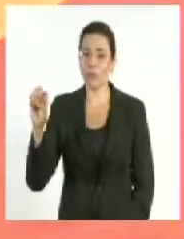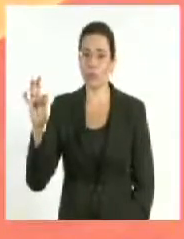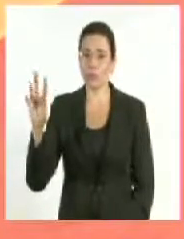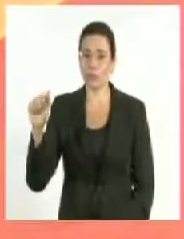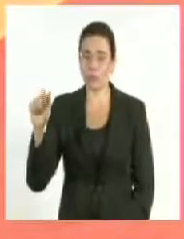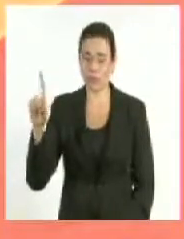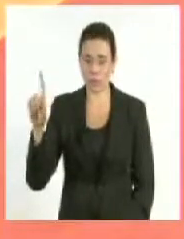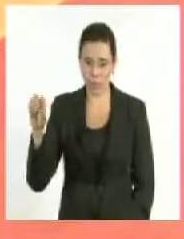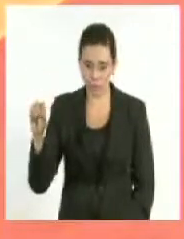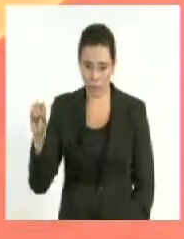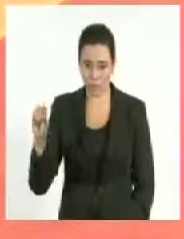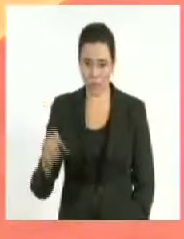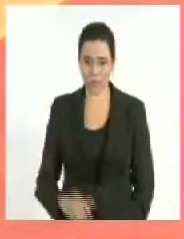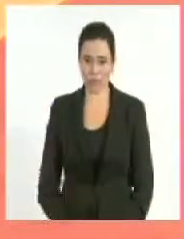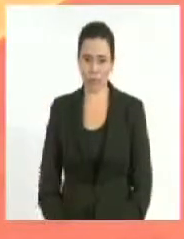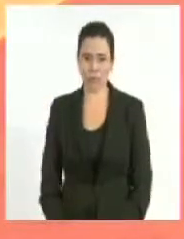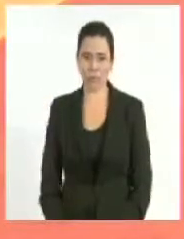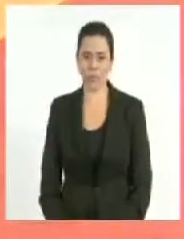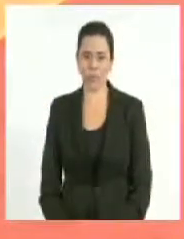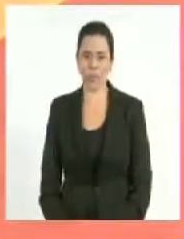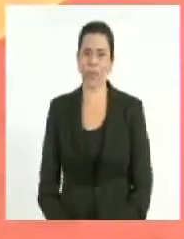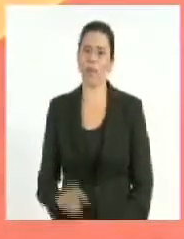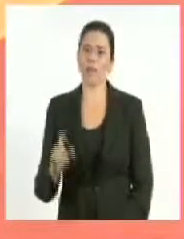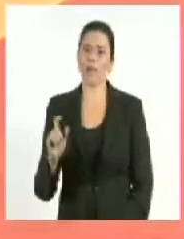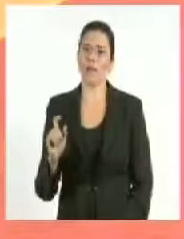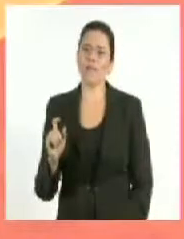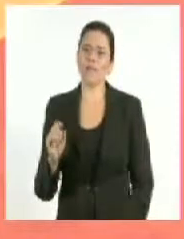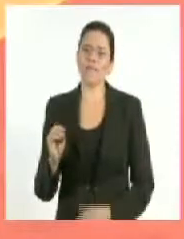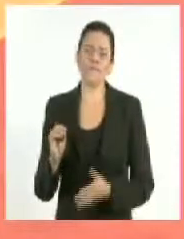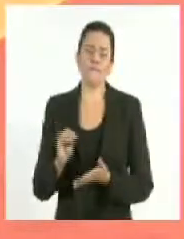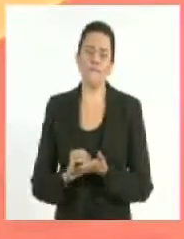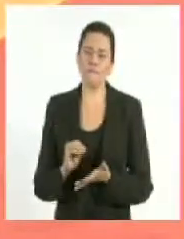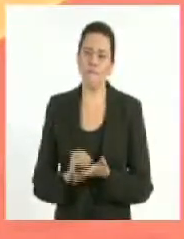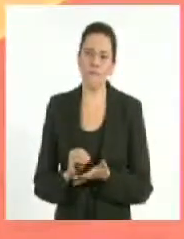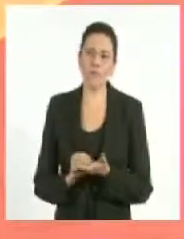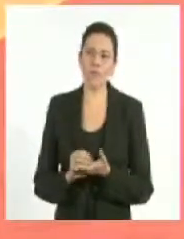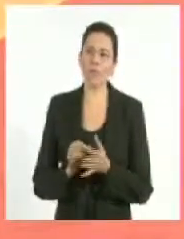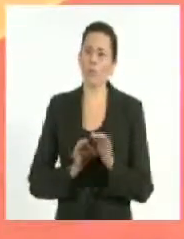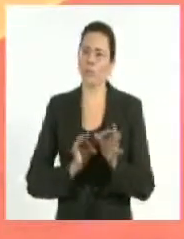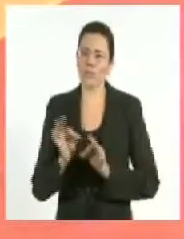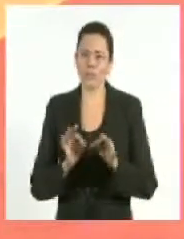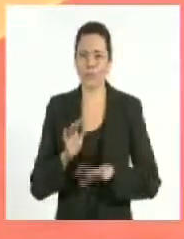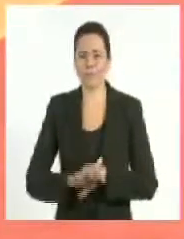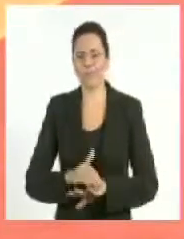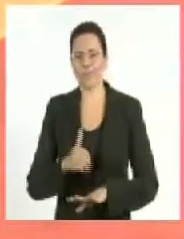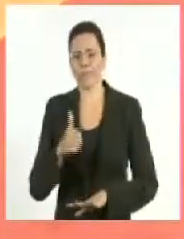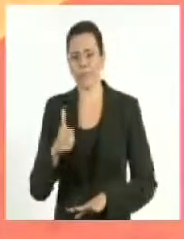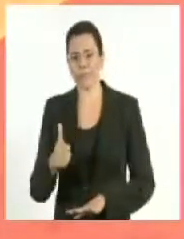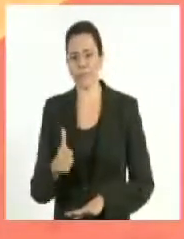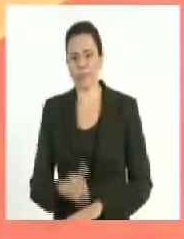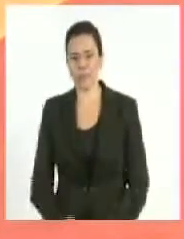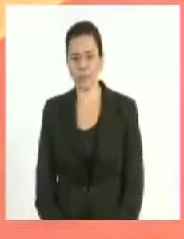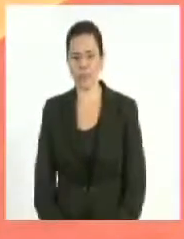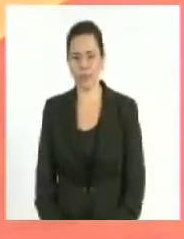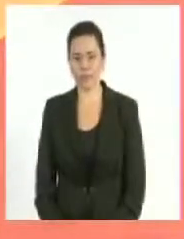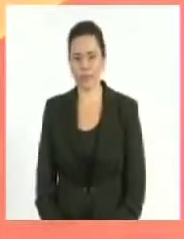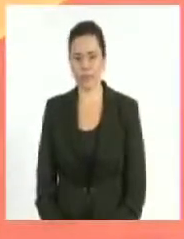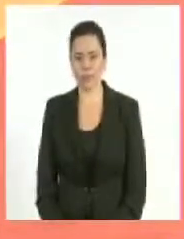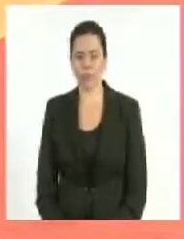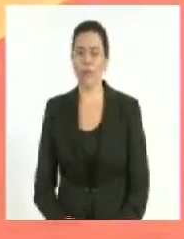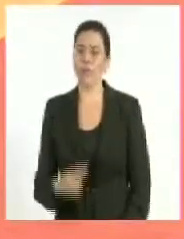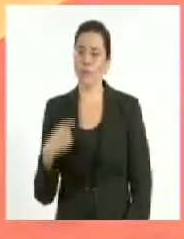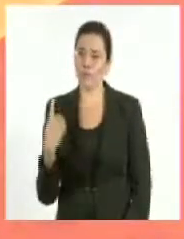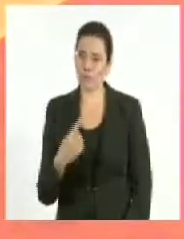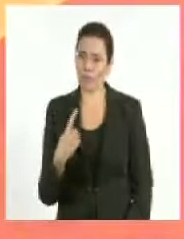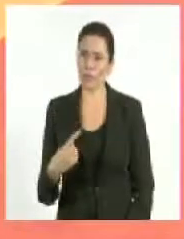gerados em outros estados e são repassados para o Nordeste como compensação social. É claro, quando se fala numa nação, tem